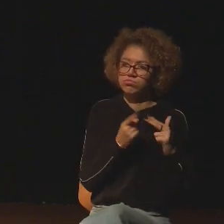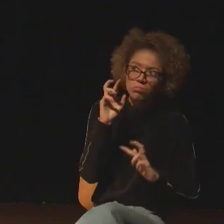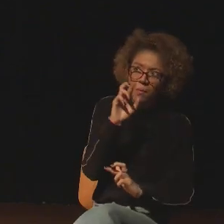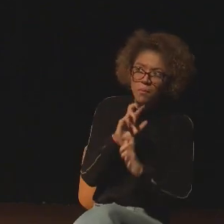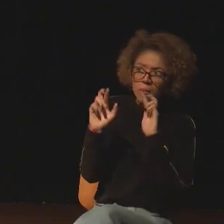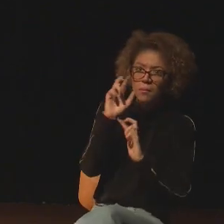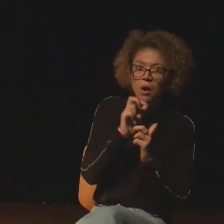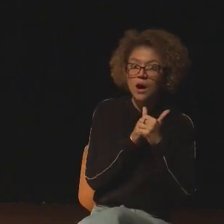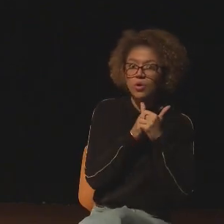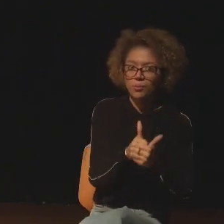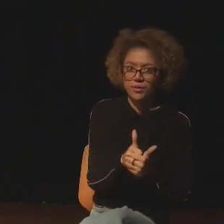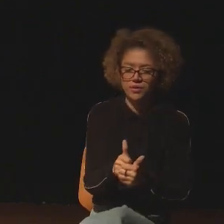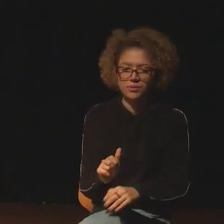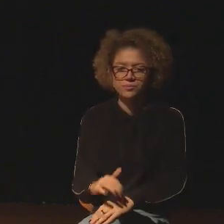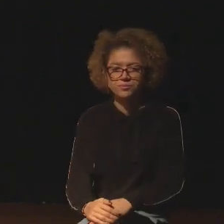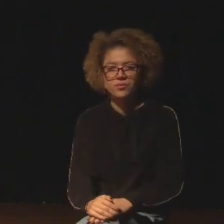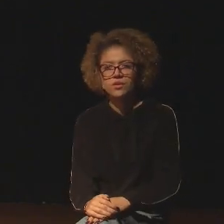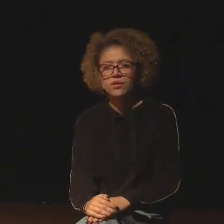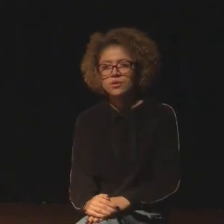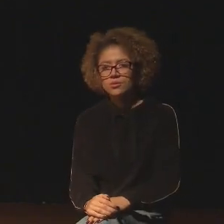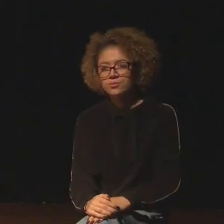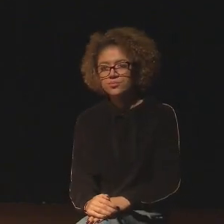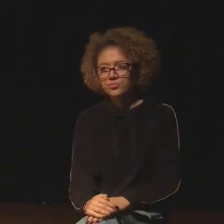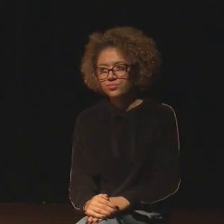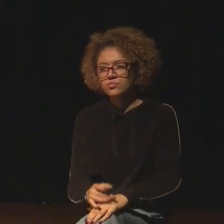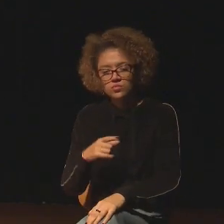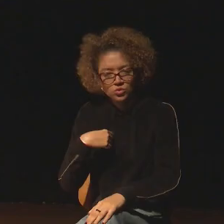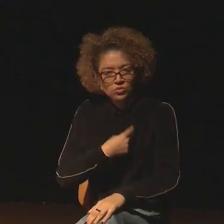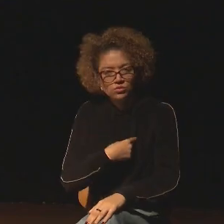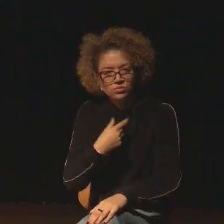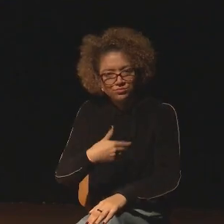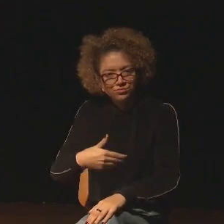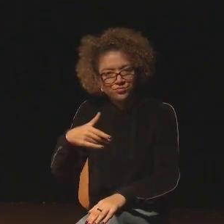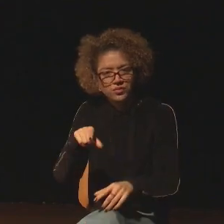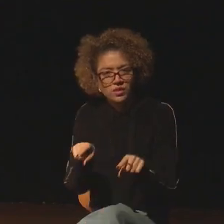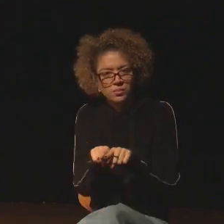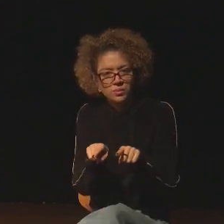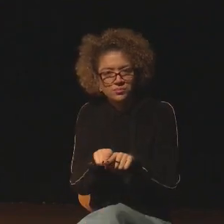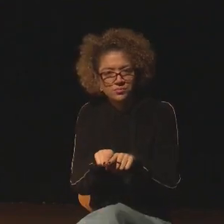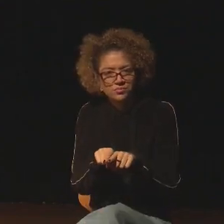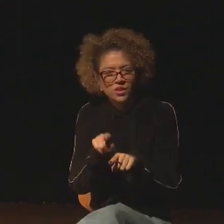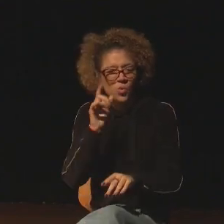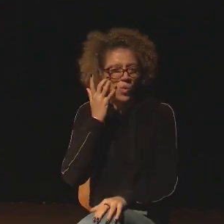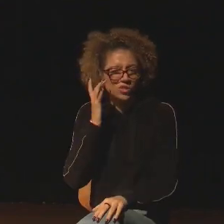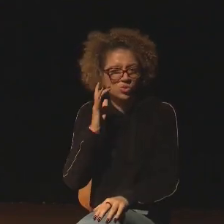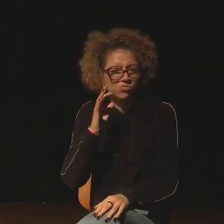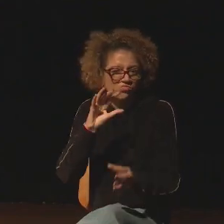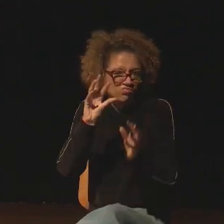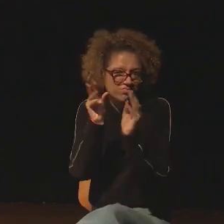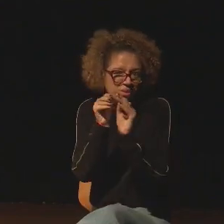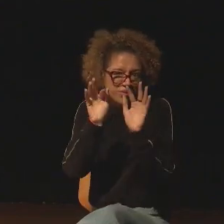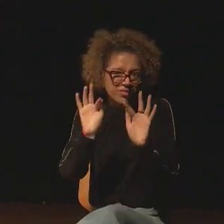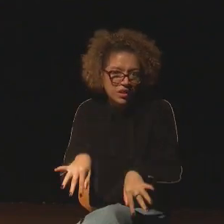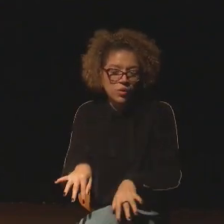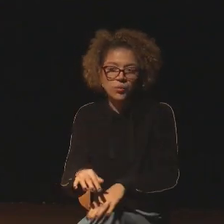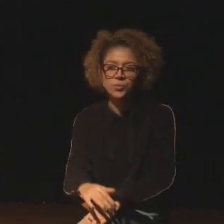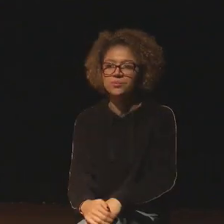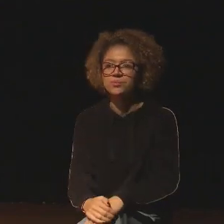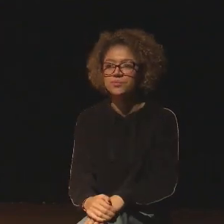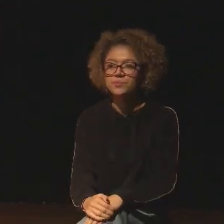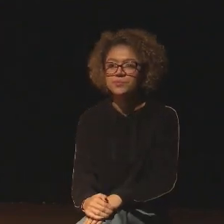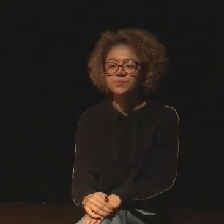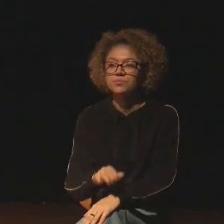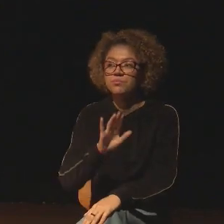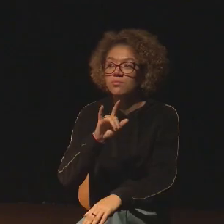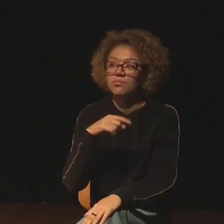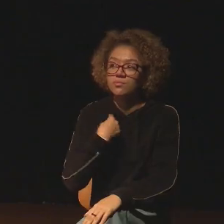A gente também, para finalizar, eu acho, tudo, A gente